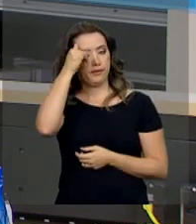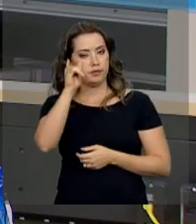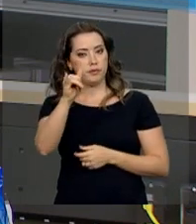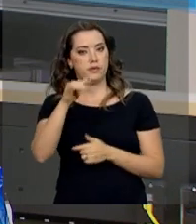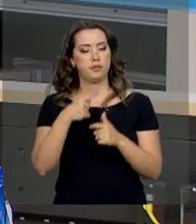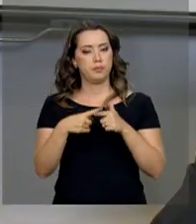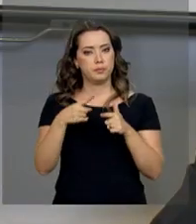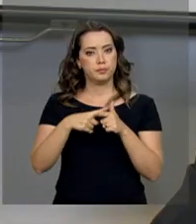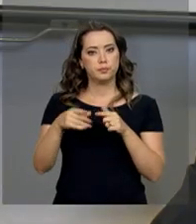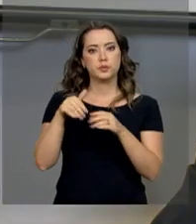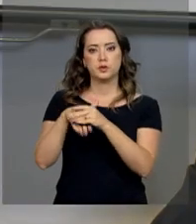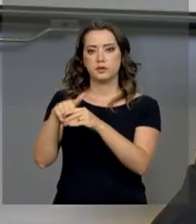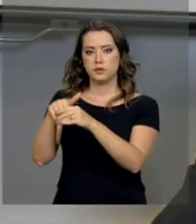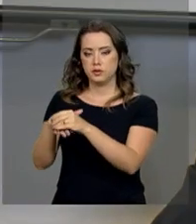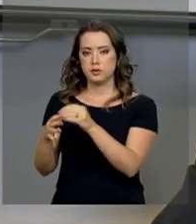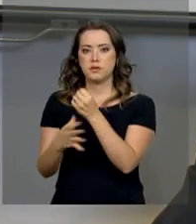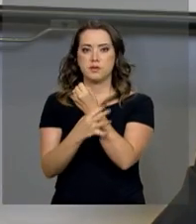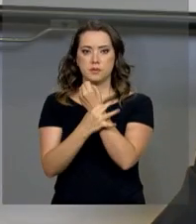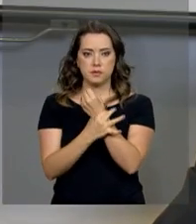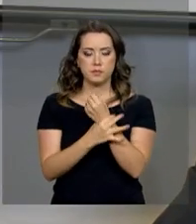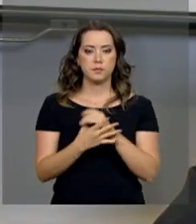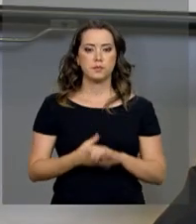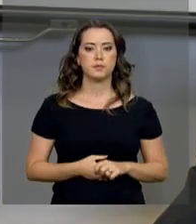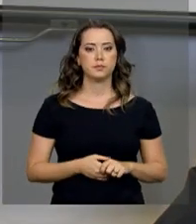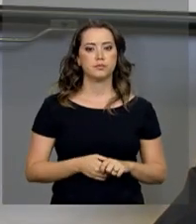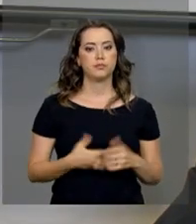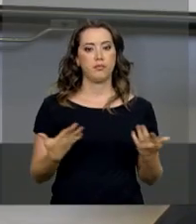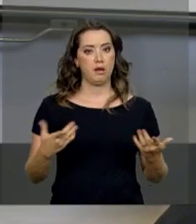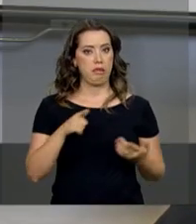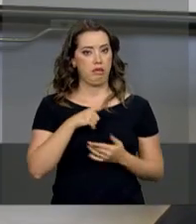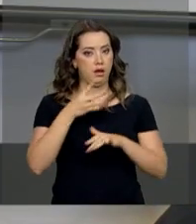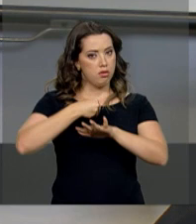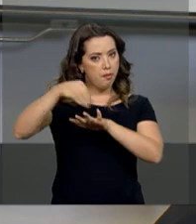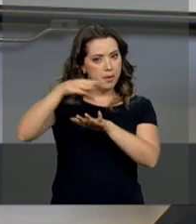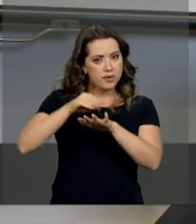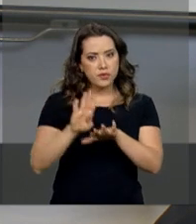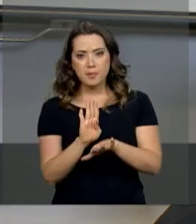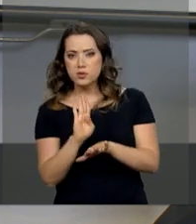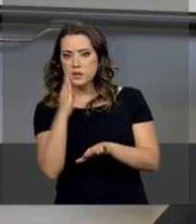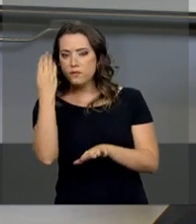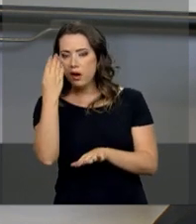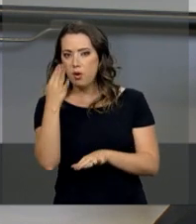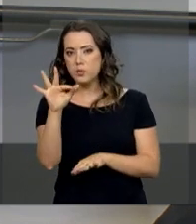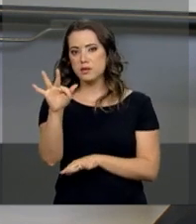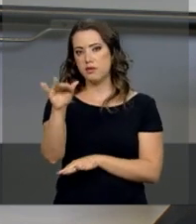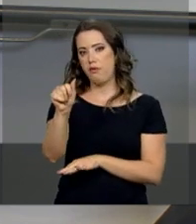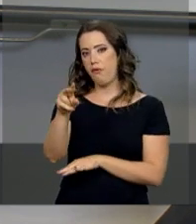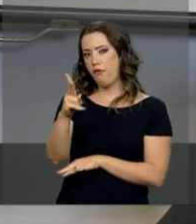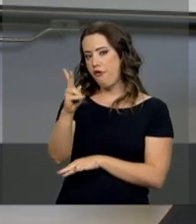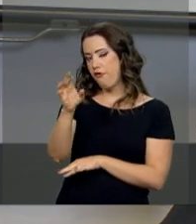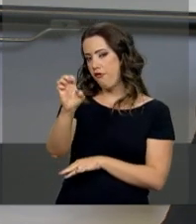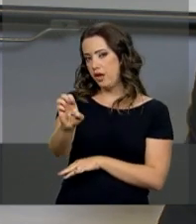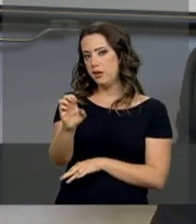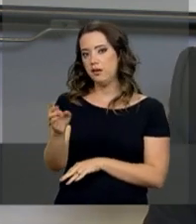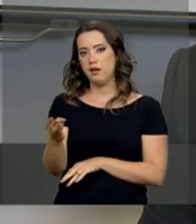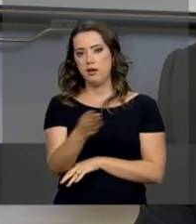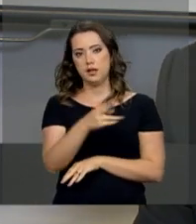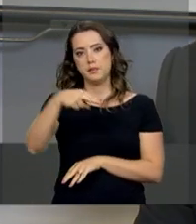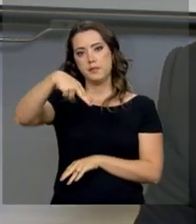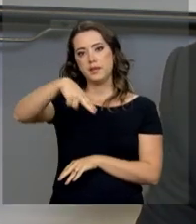e segura. A questão dos chamados fake news, que tem, evidentemente,